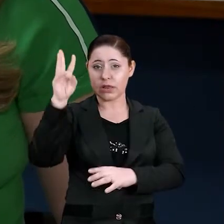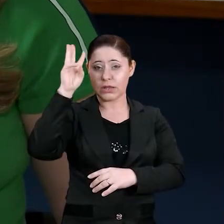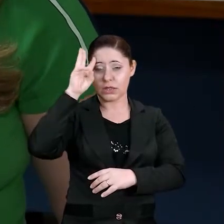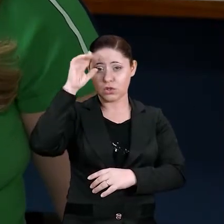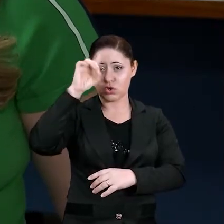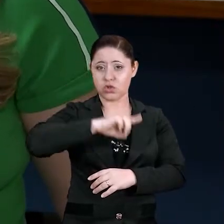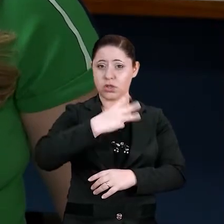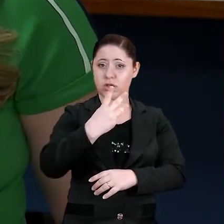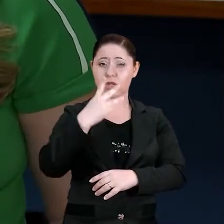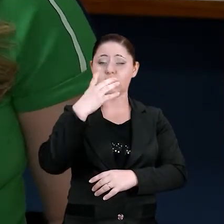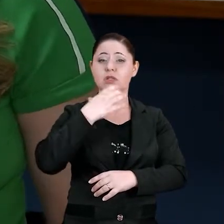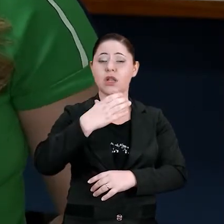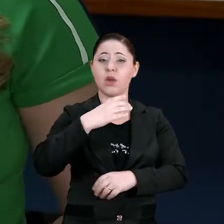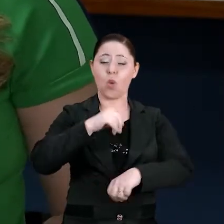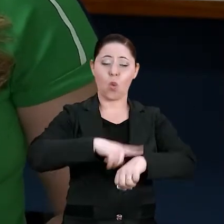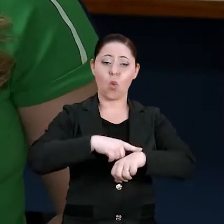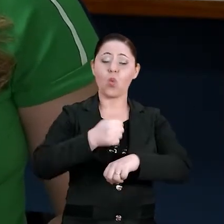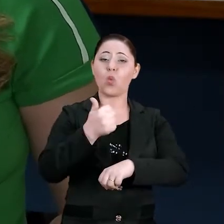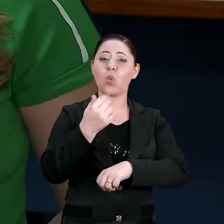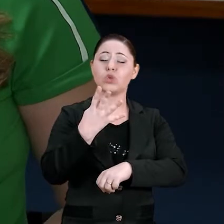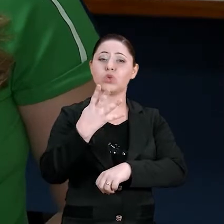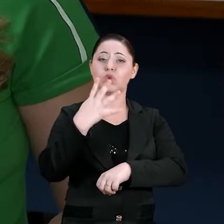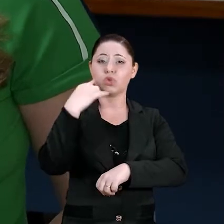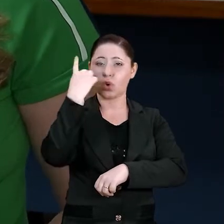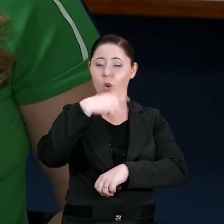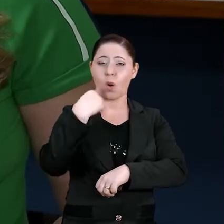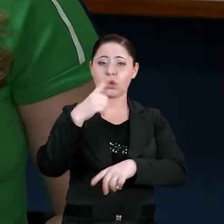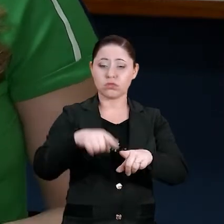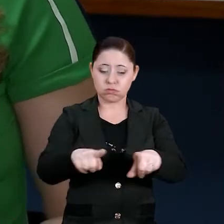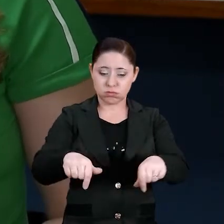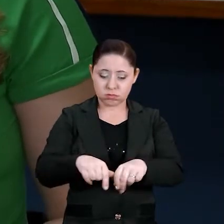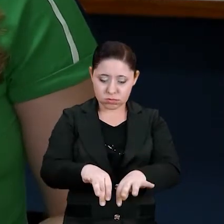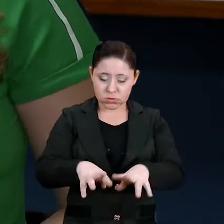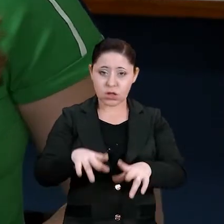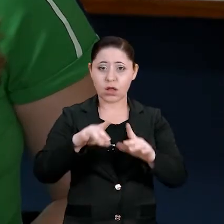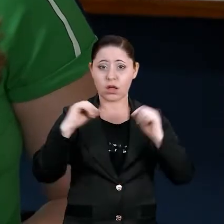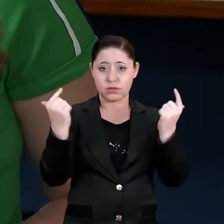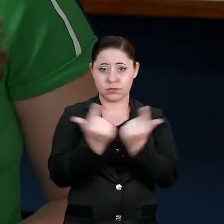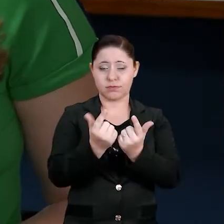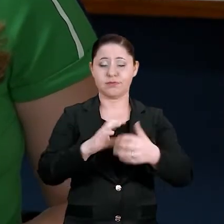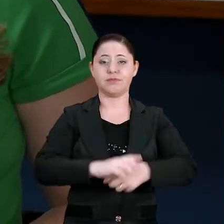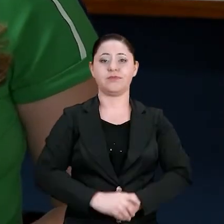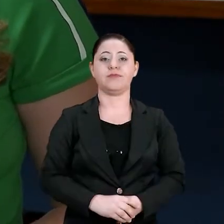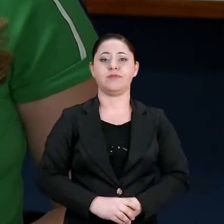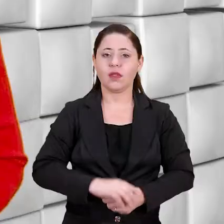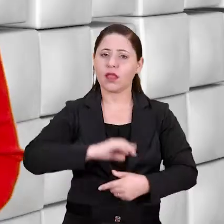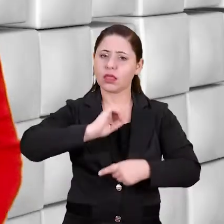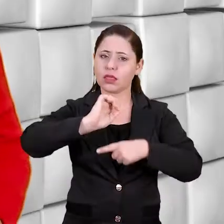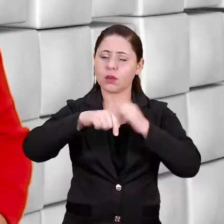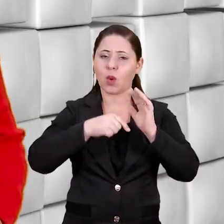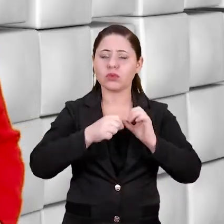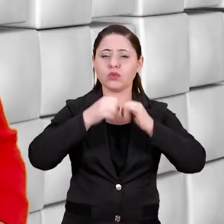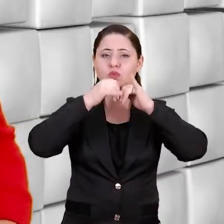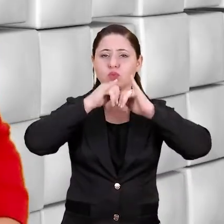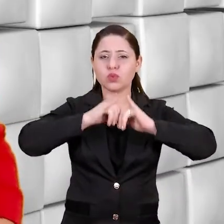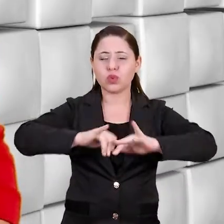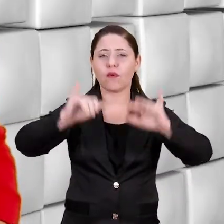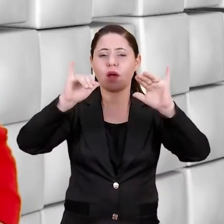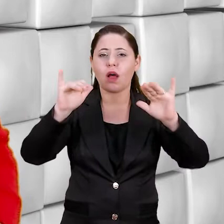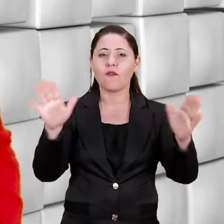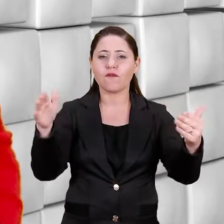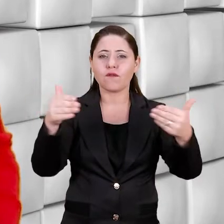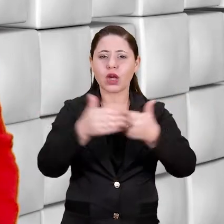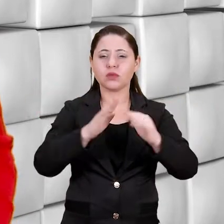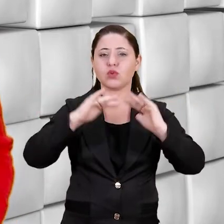próxima terça-feira, dia 3 de dezembro, às 14 horas, aqui no plenarinho da Casa de Leis. Após a divulgação